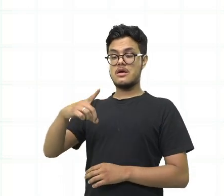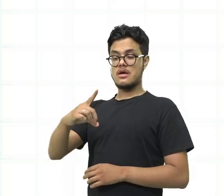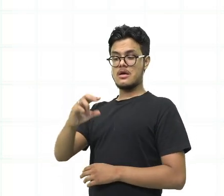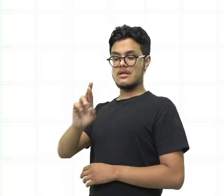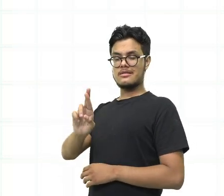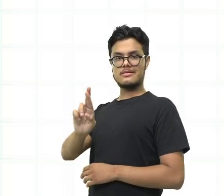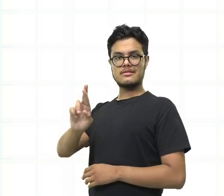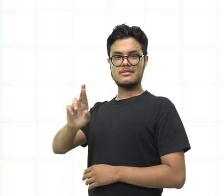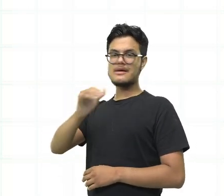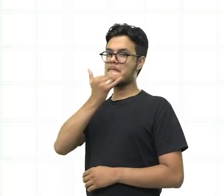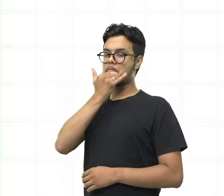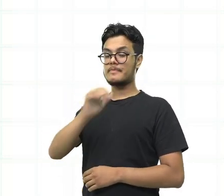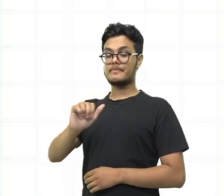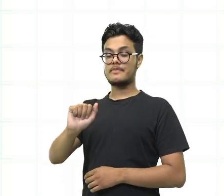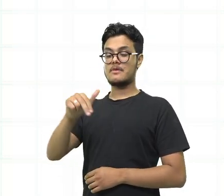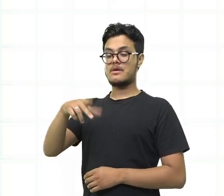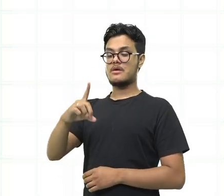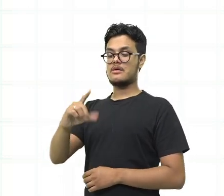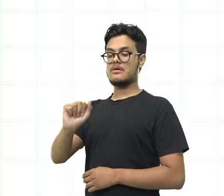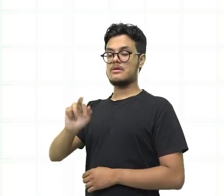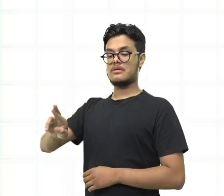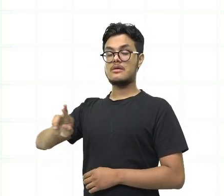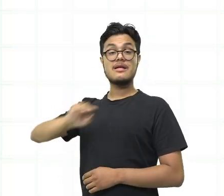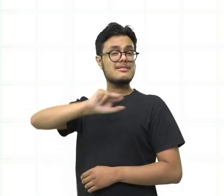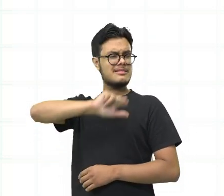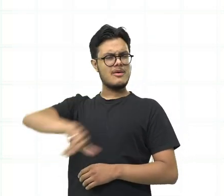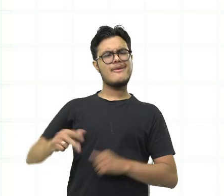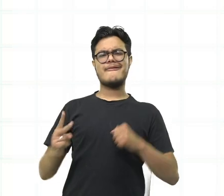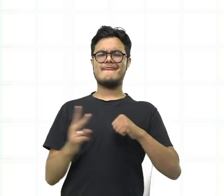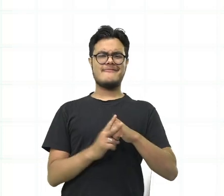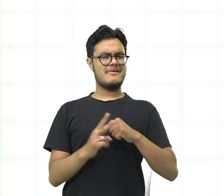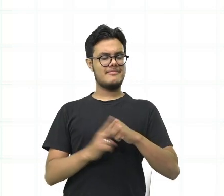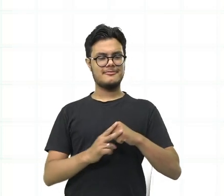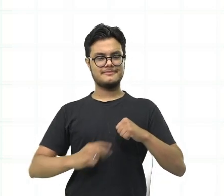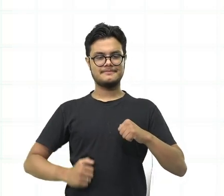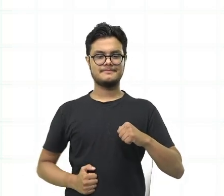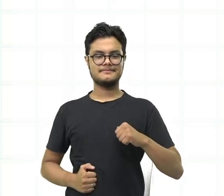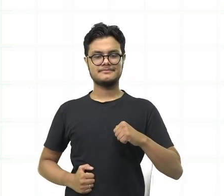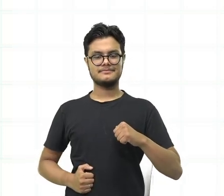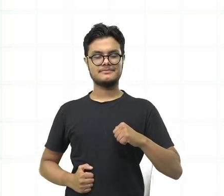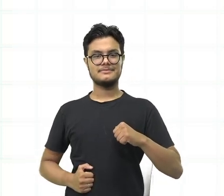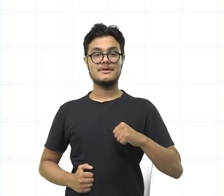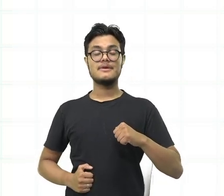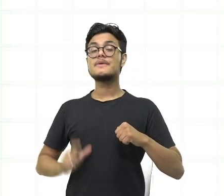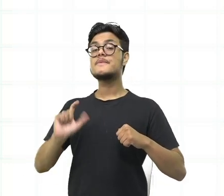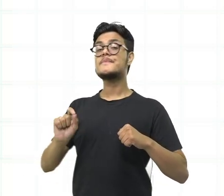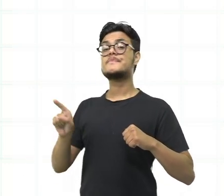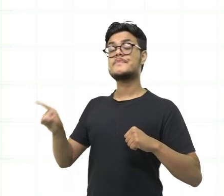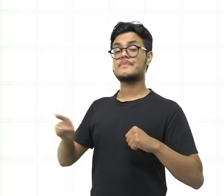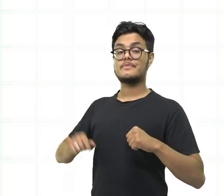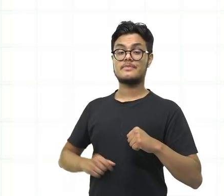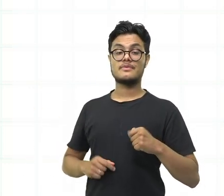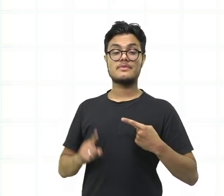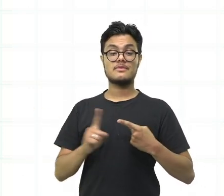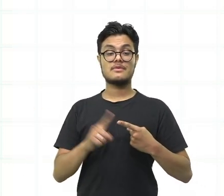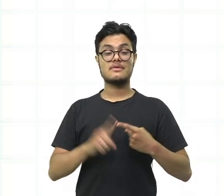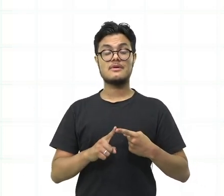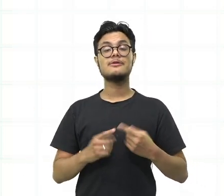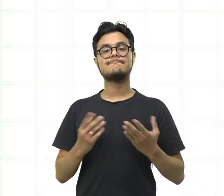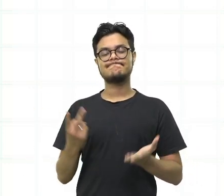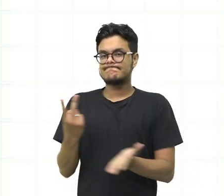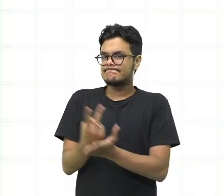ele não está como verbo, tá bom? Ele está como um